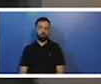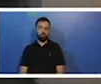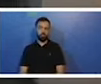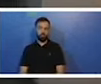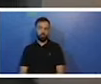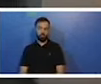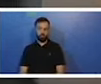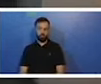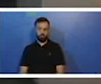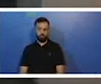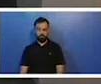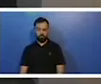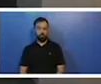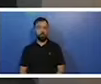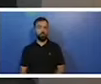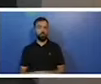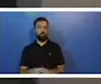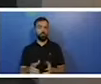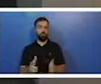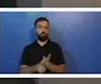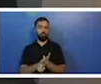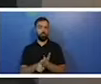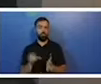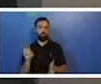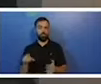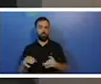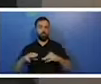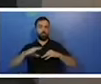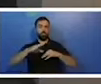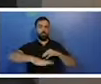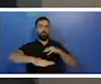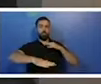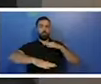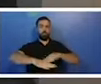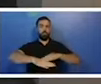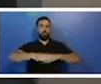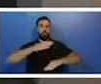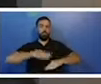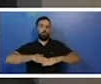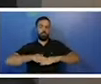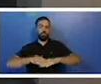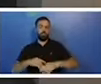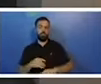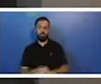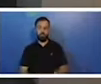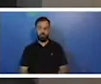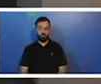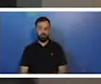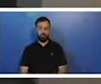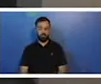colocar agora três folhas de cadernos vão fazer o nosso Zig Zag